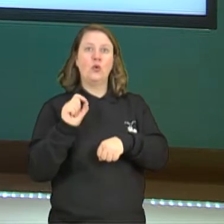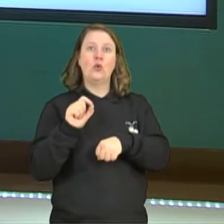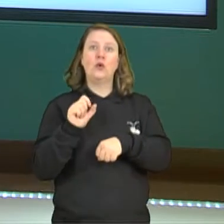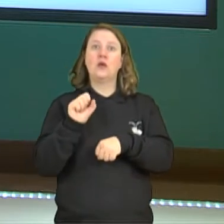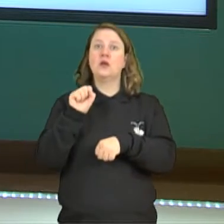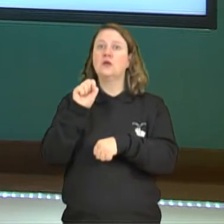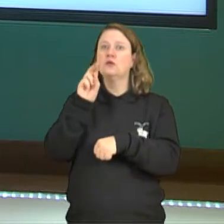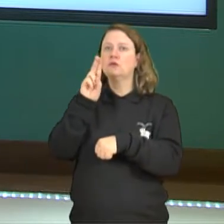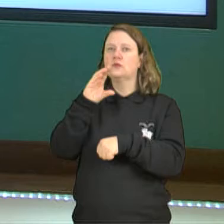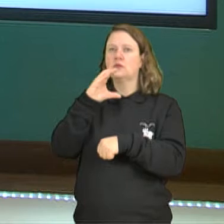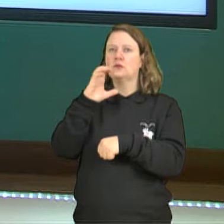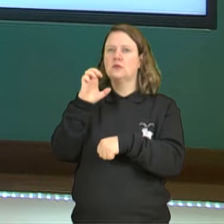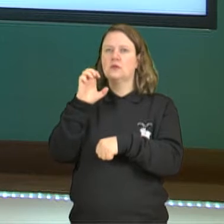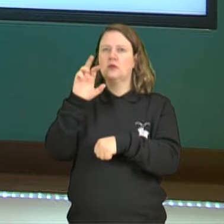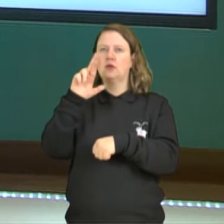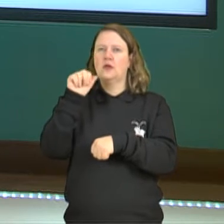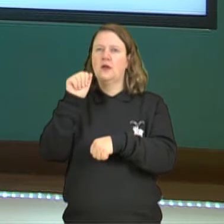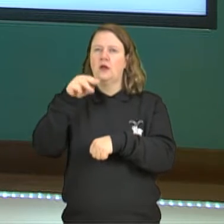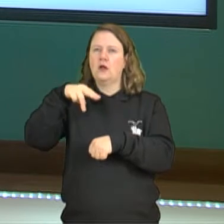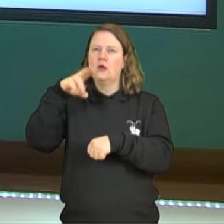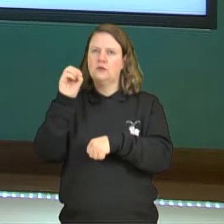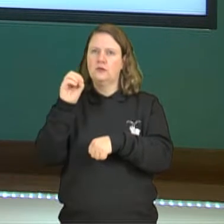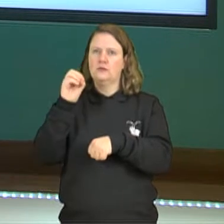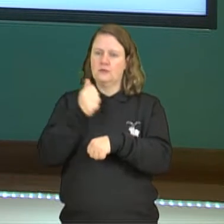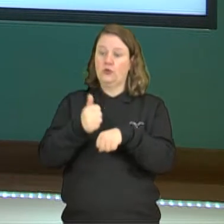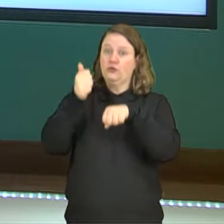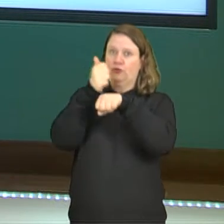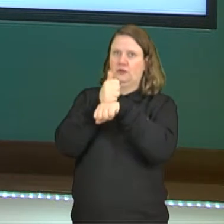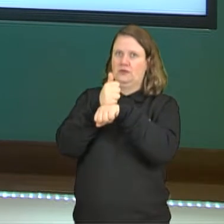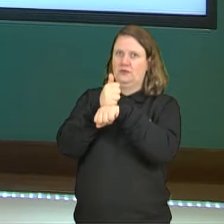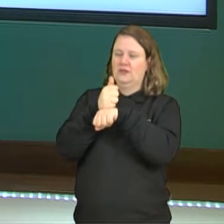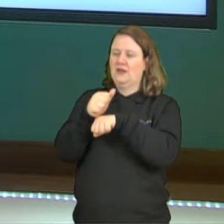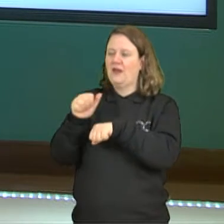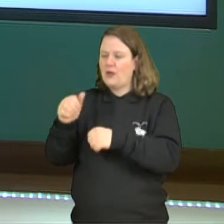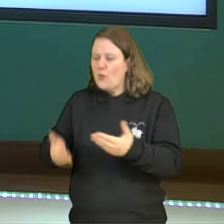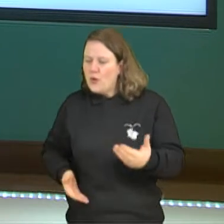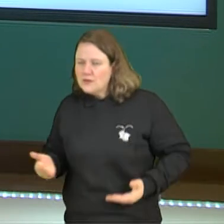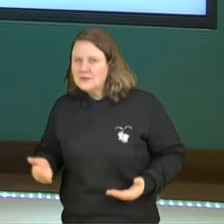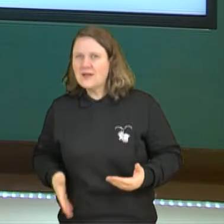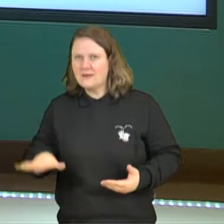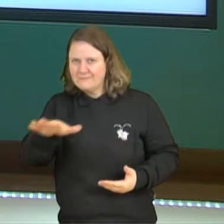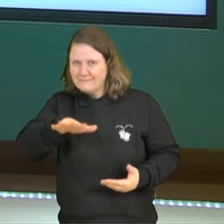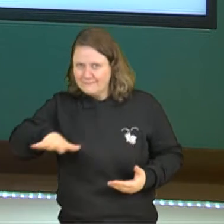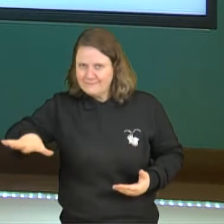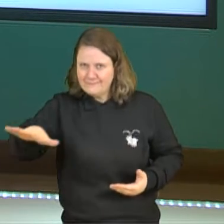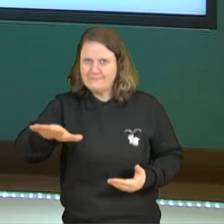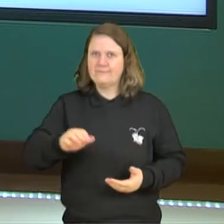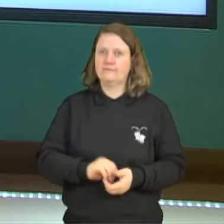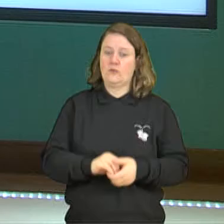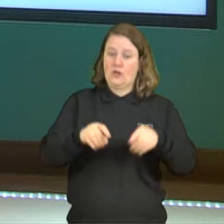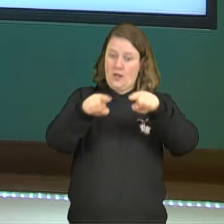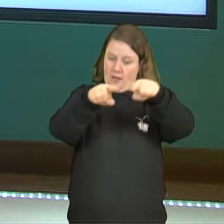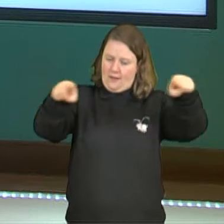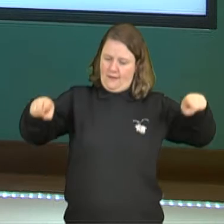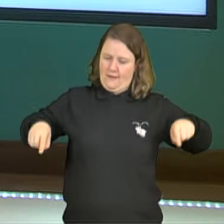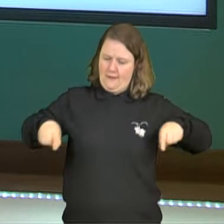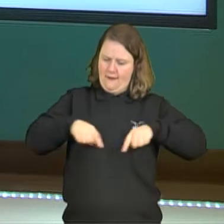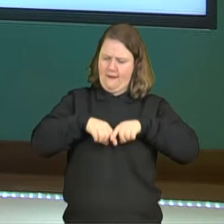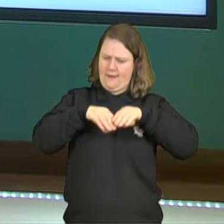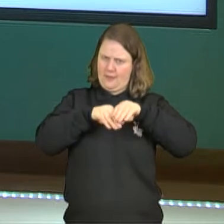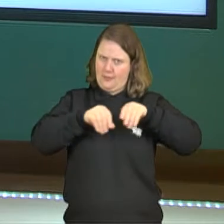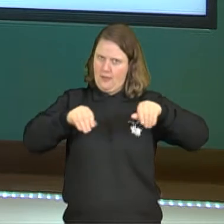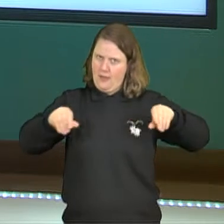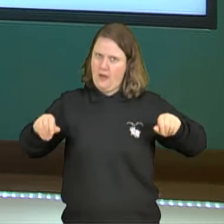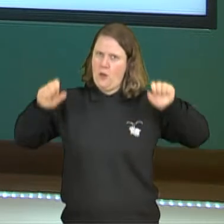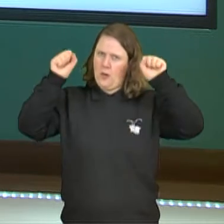feudal, vassalo é sinônimo de servo. Tem a terra como principal elemento de poder e a agricultura como